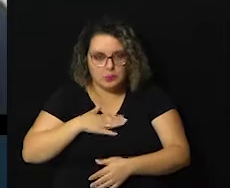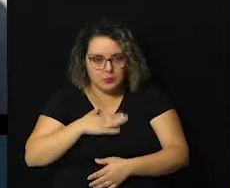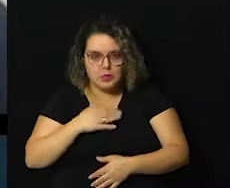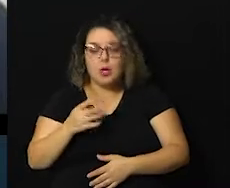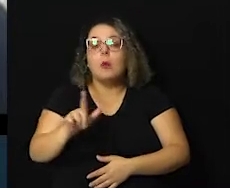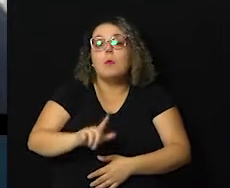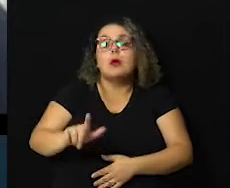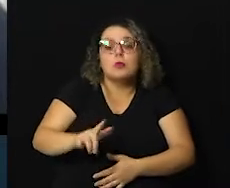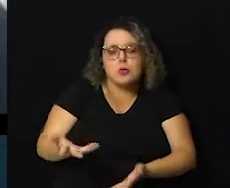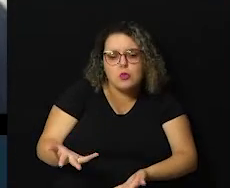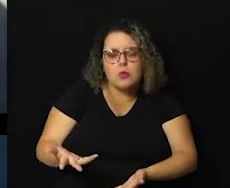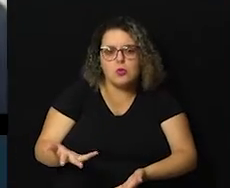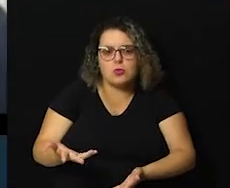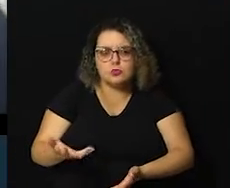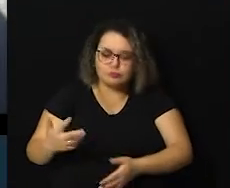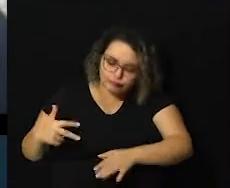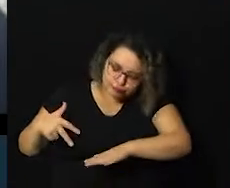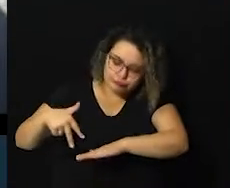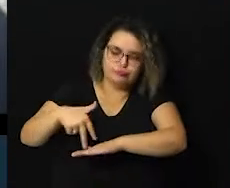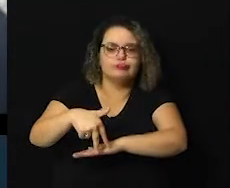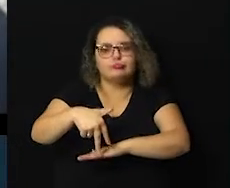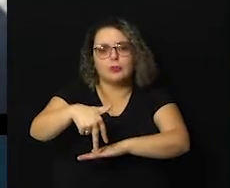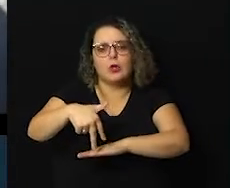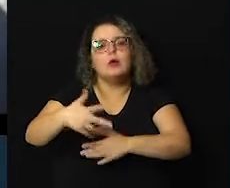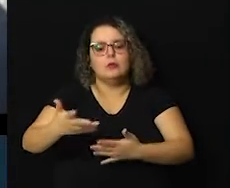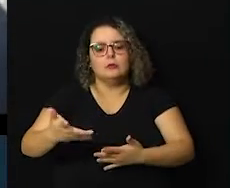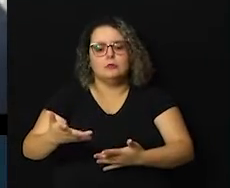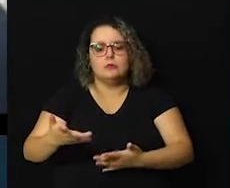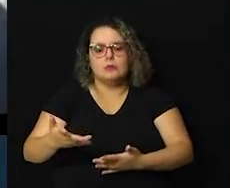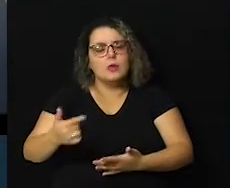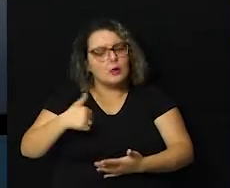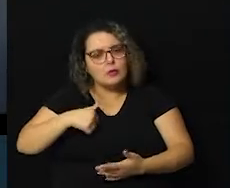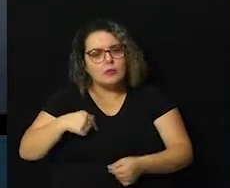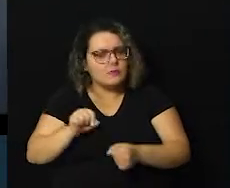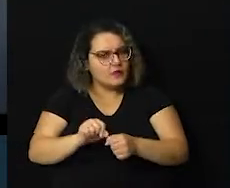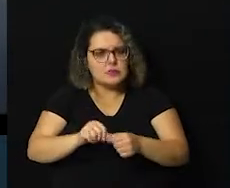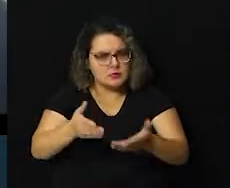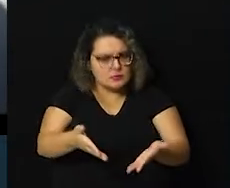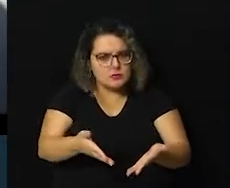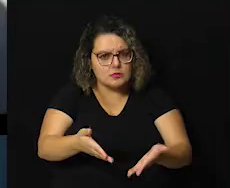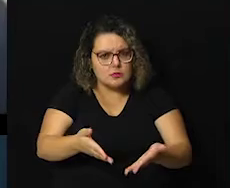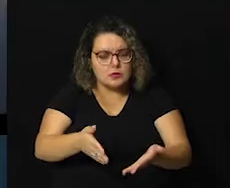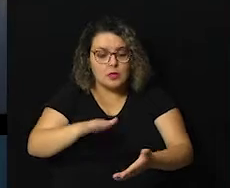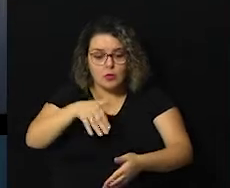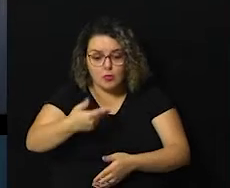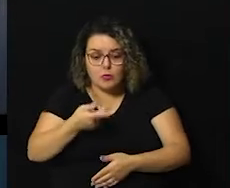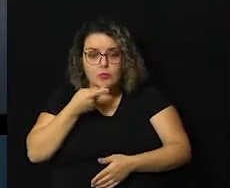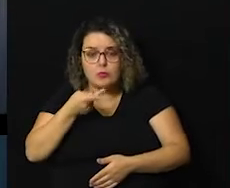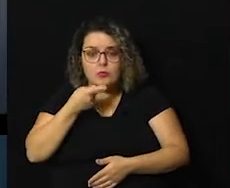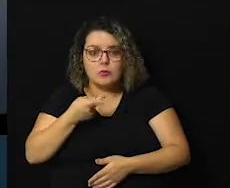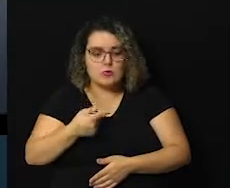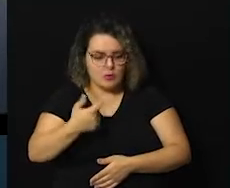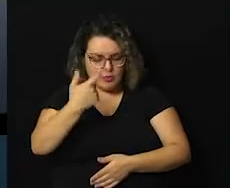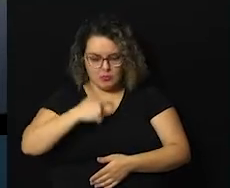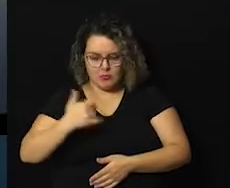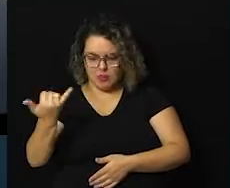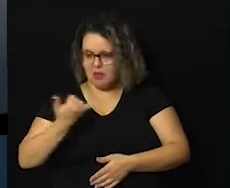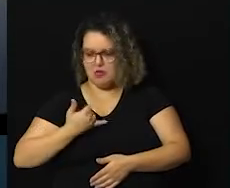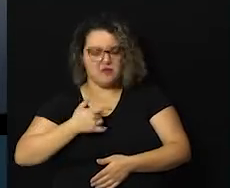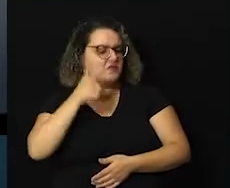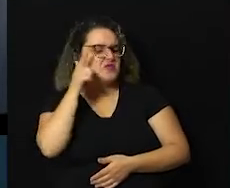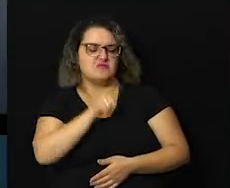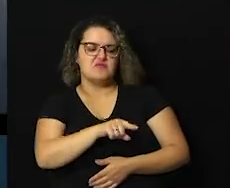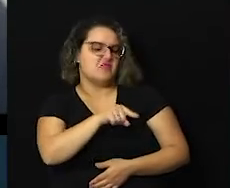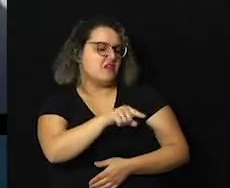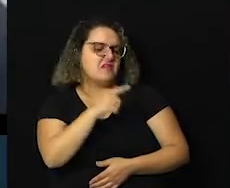mas obviamente que eu botei minha cara e o jogo falei assim cara eu vou fazer e quando alguém fala para mim que eu não vou